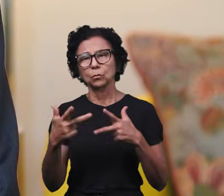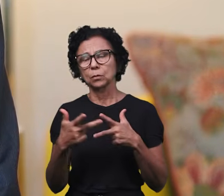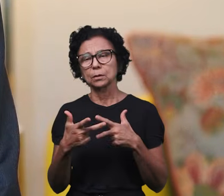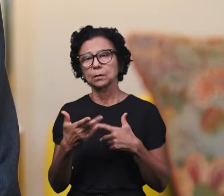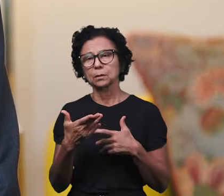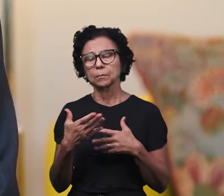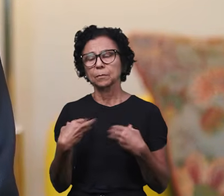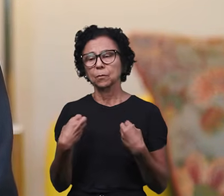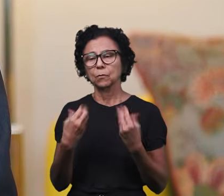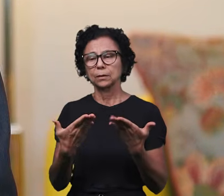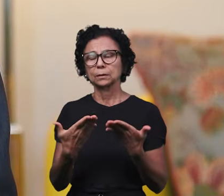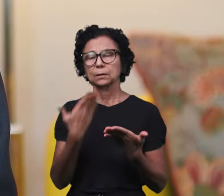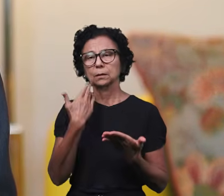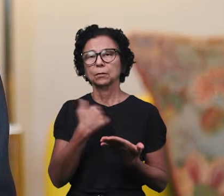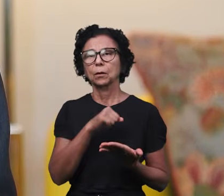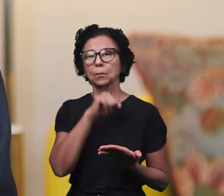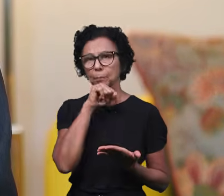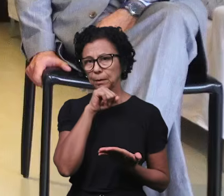coisa ao pai.